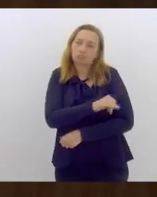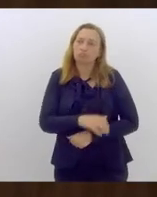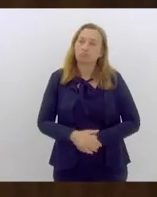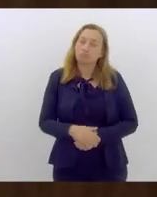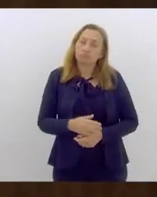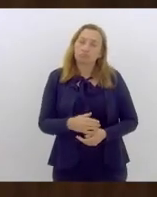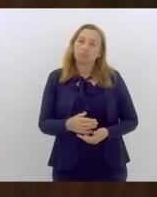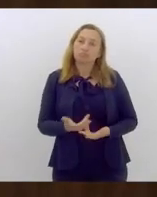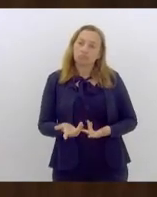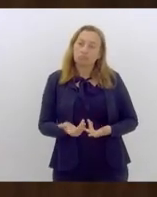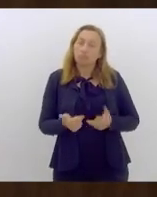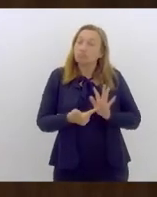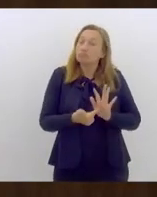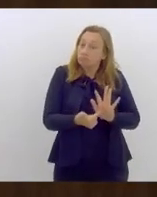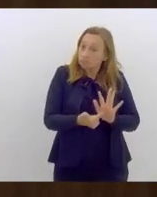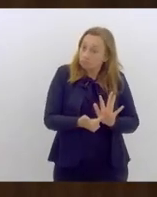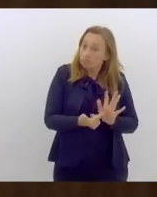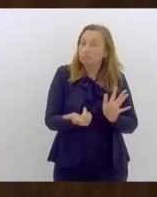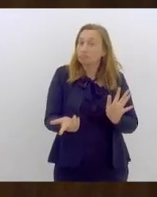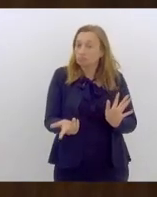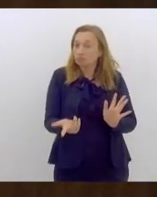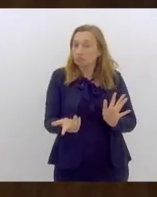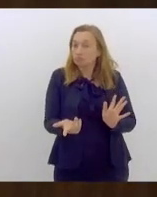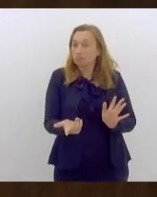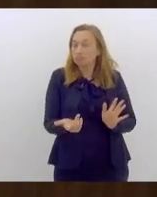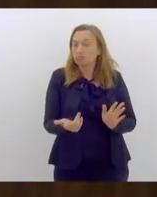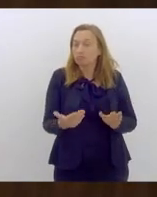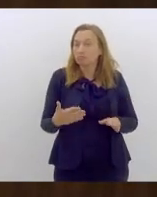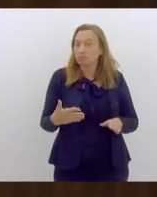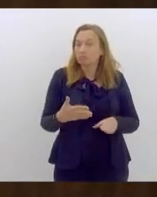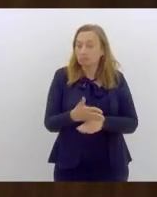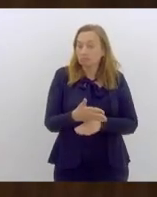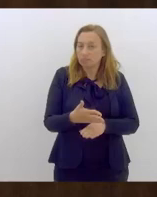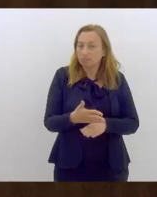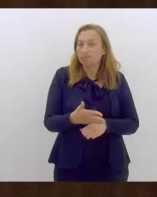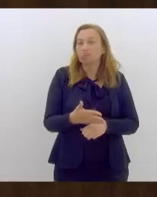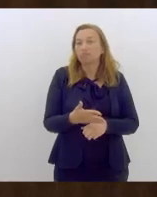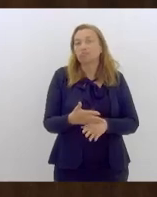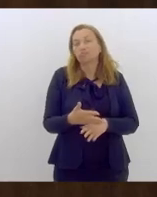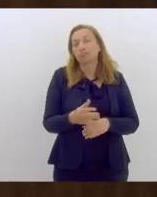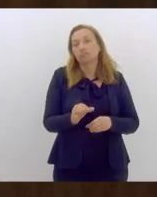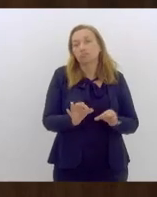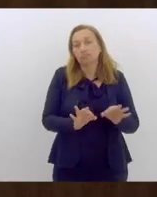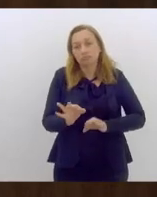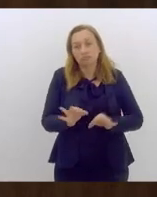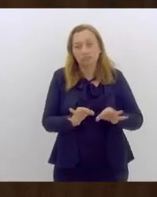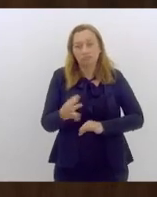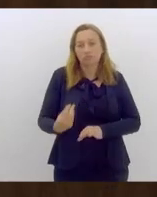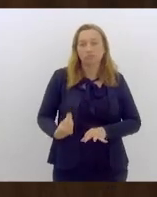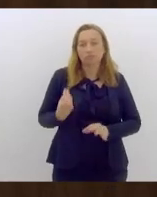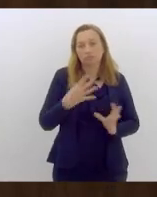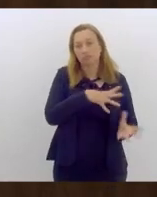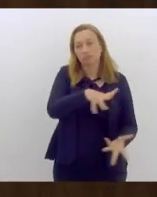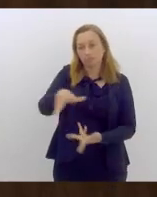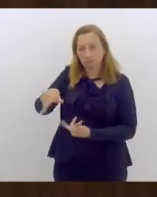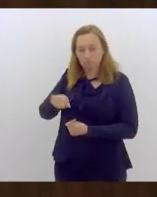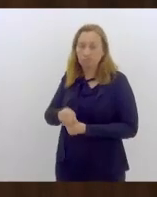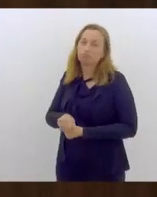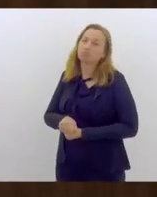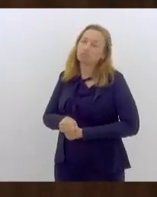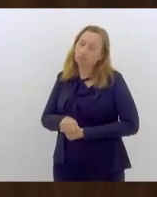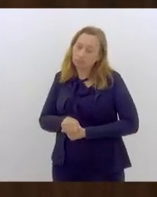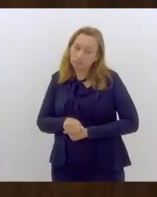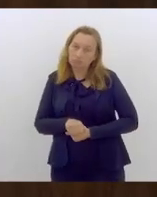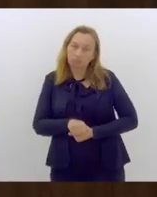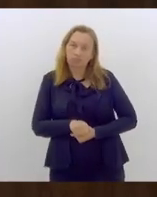episódios recentes demonstram que esse fenômeno chegou para ficar e para reorganizar a vida do planeta e das espécies que